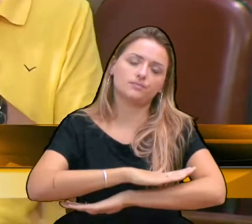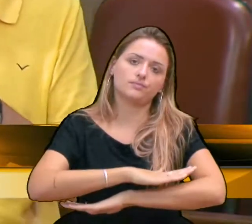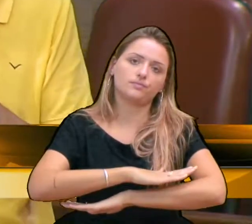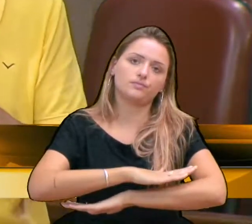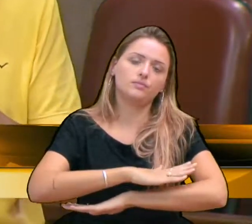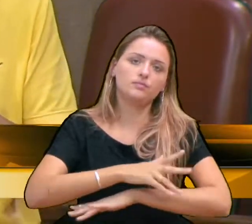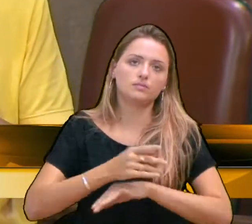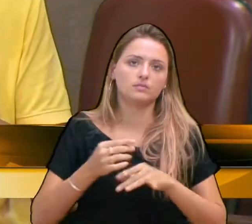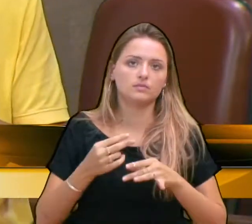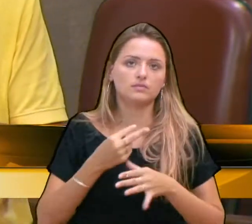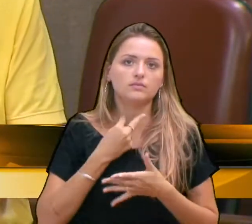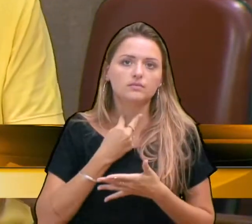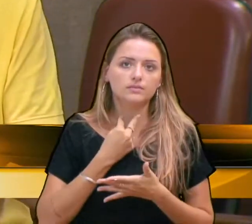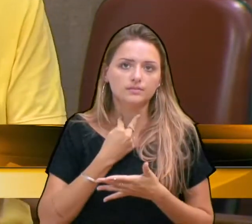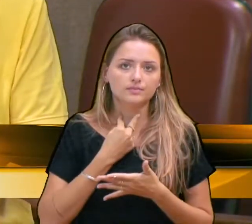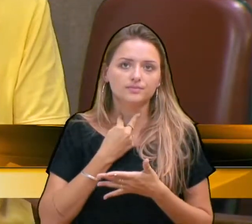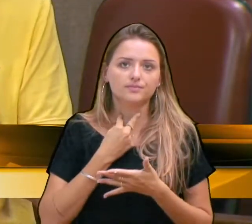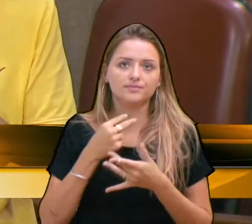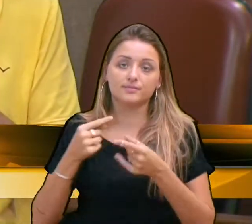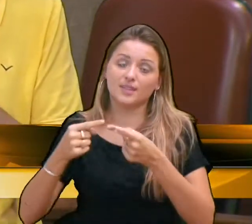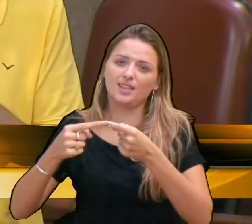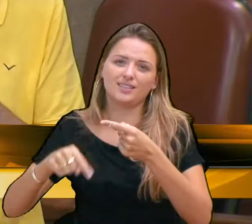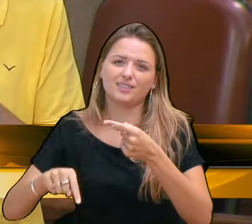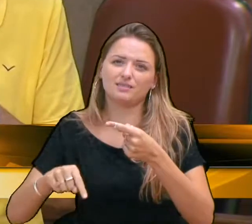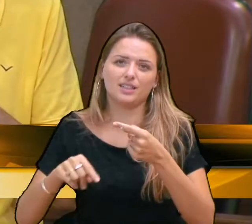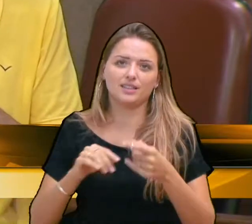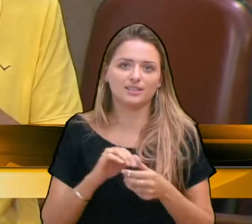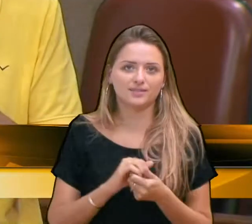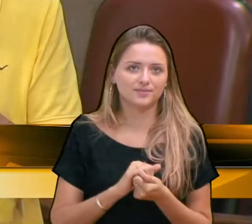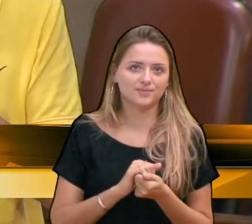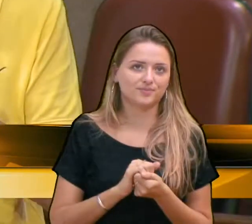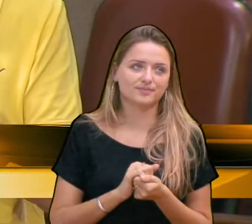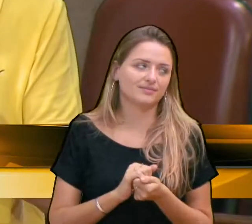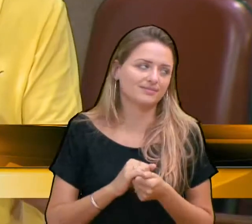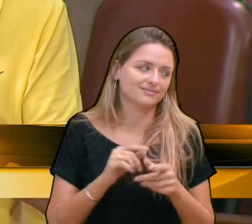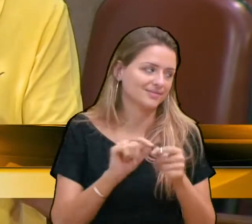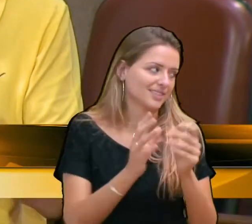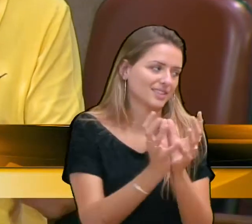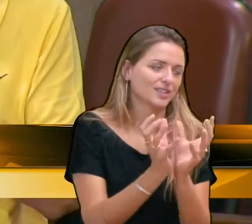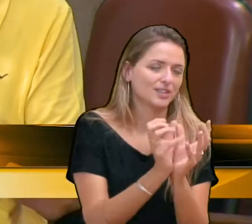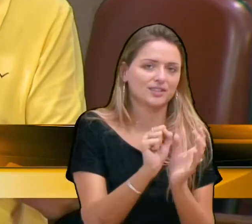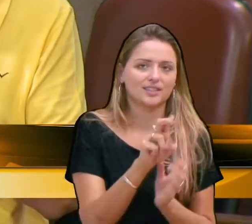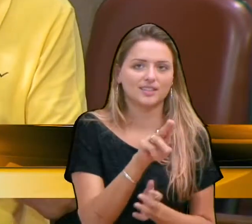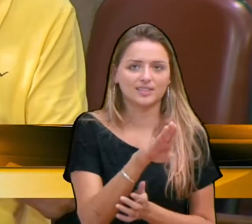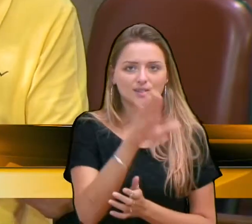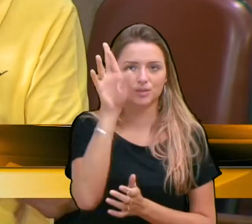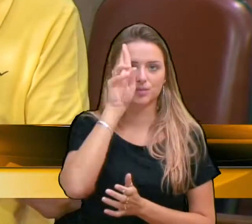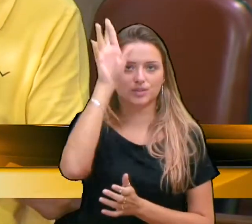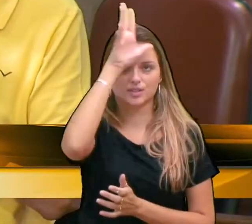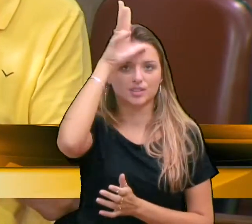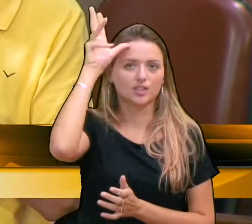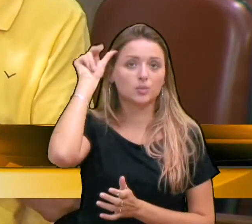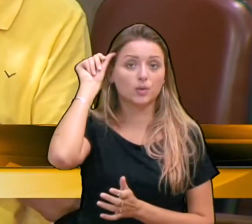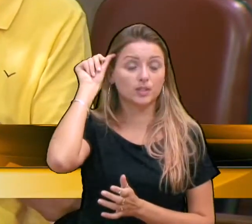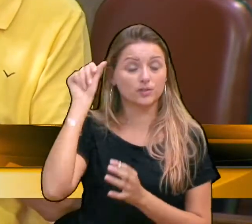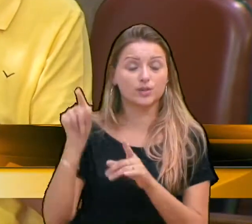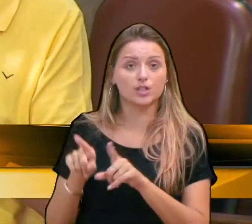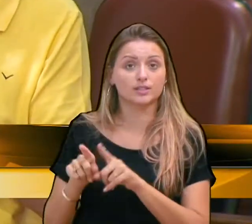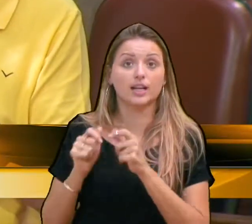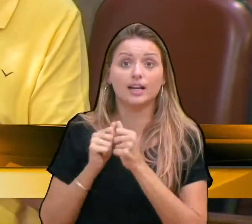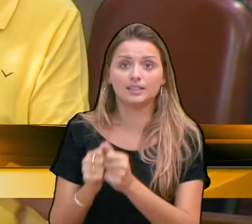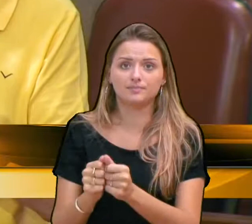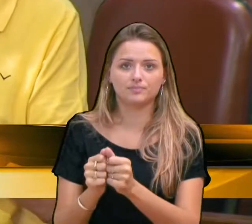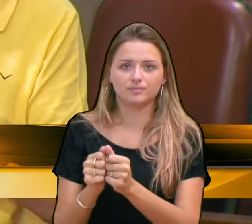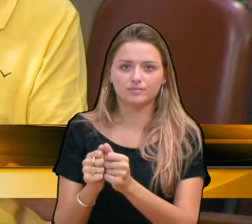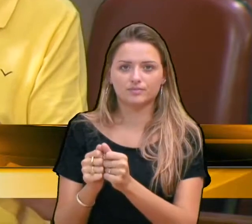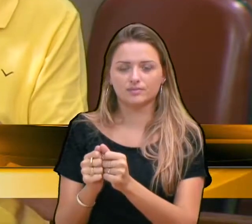perder de vista... Permite uma parte, vereador. Já lhe concedo. Mutirões, as subprefeituras têm que se preocupar, especialmente Vila Oliva,